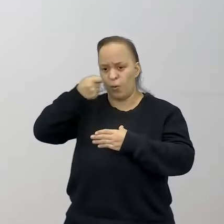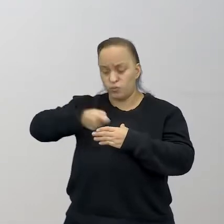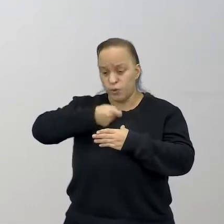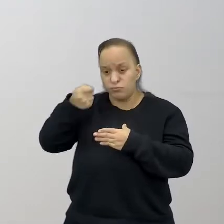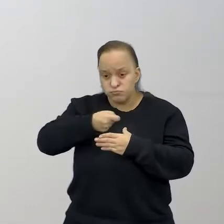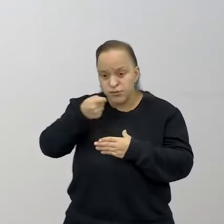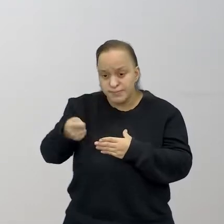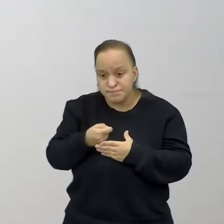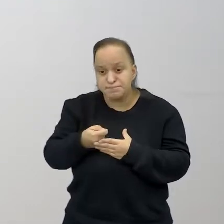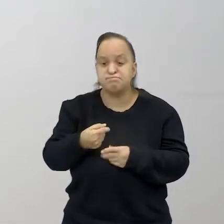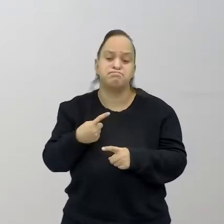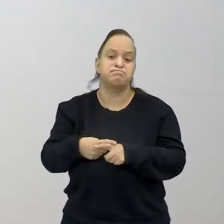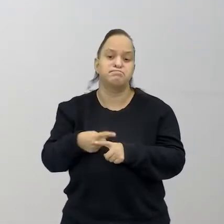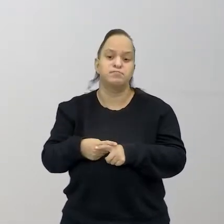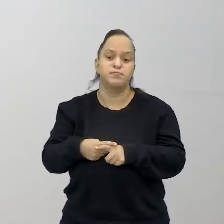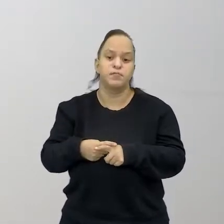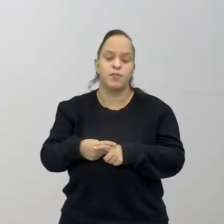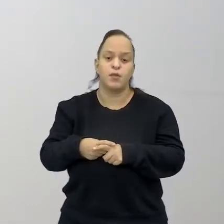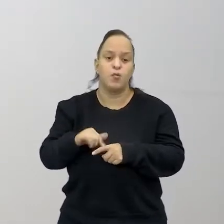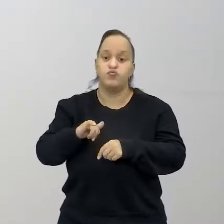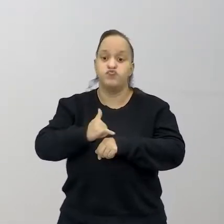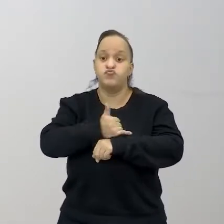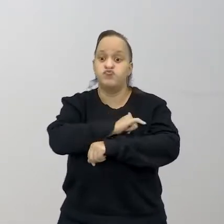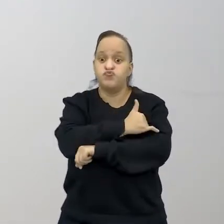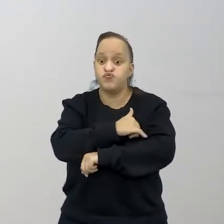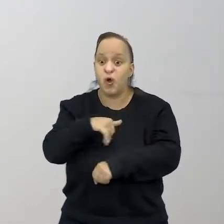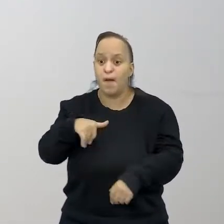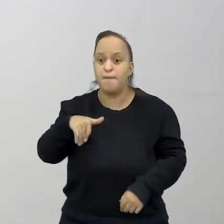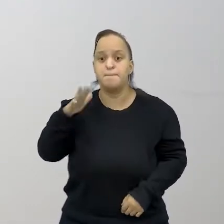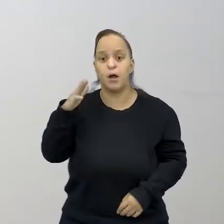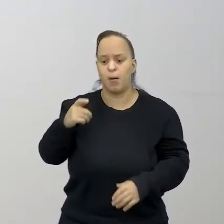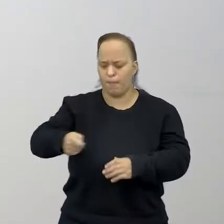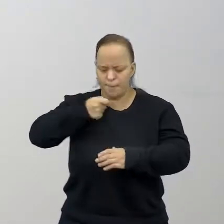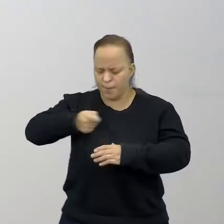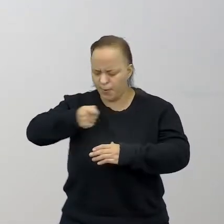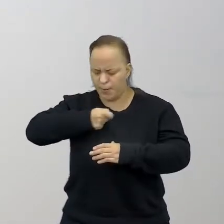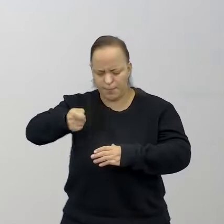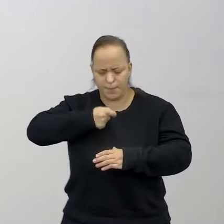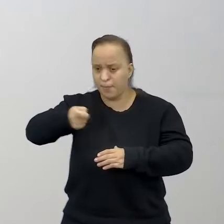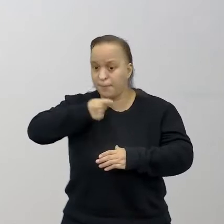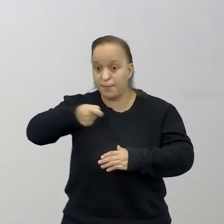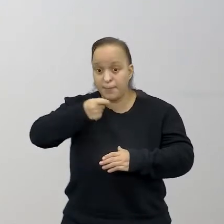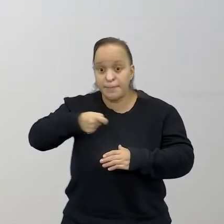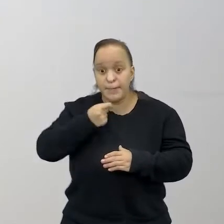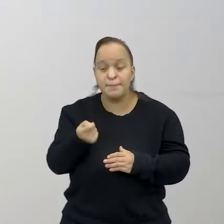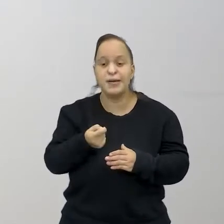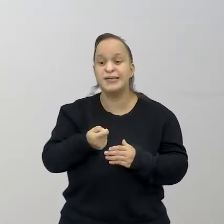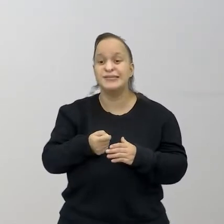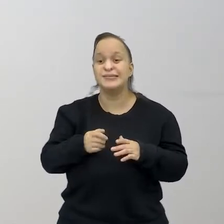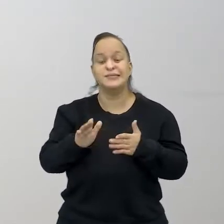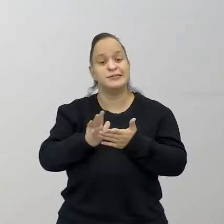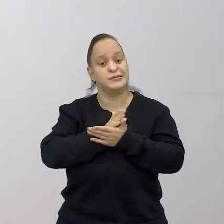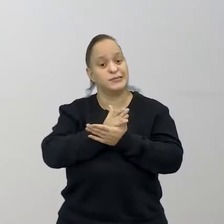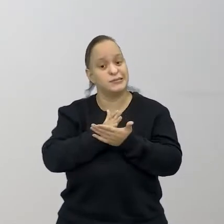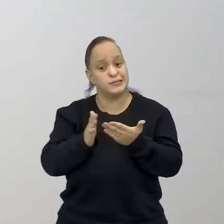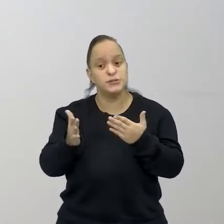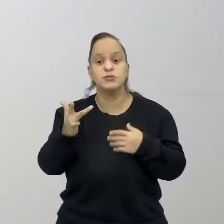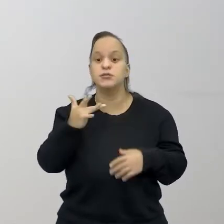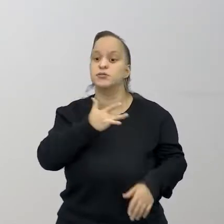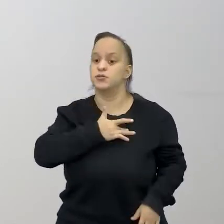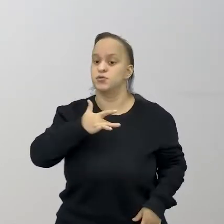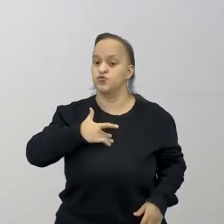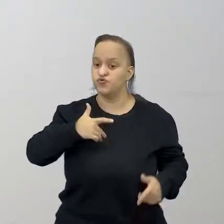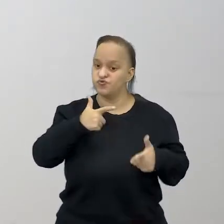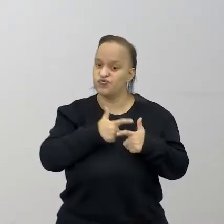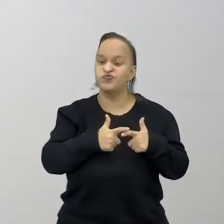ganhar peso, por exemplo. E aí essa pessoa começa a comer de maneira compulsiva e muitas vezes acaba gerando problemas de saúde